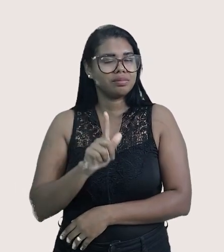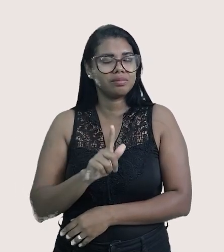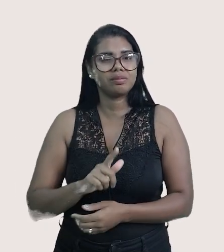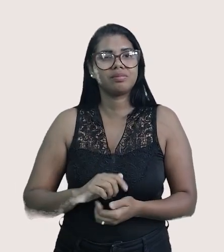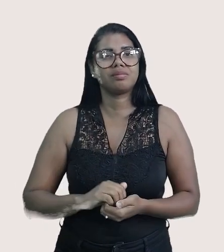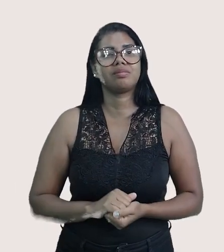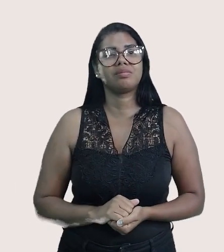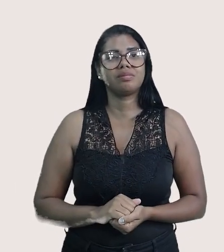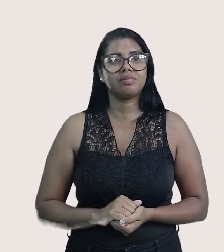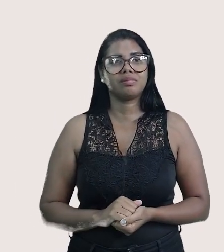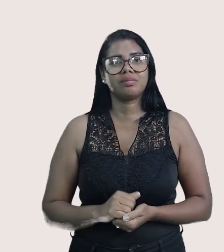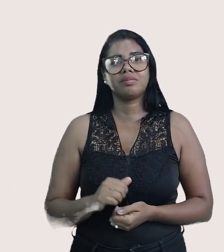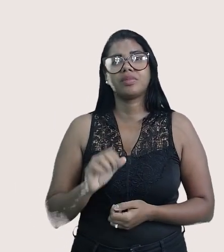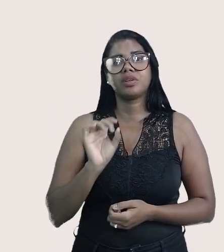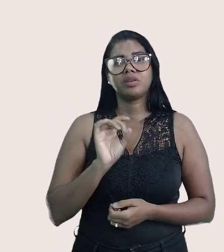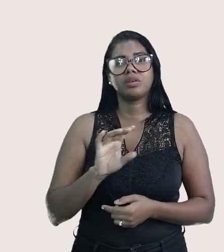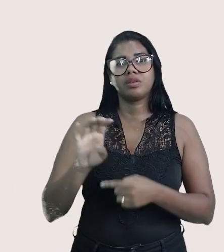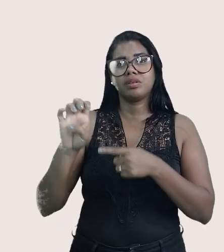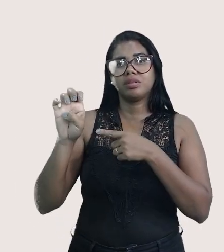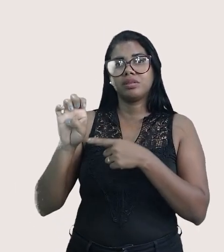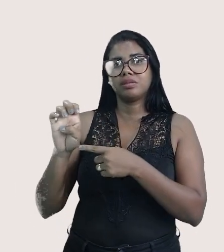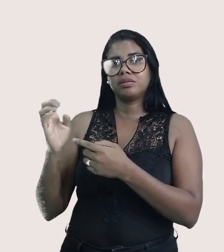caso. Sobrou a letra E.